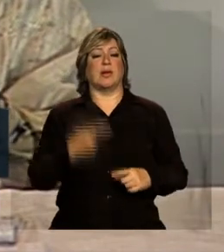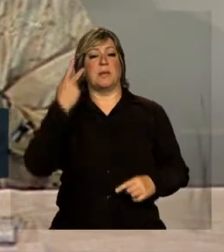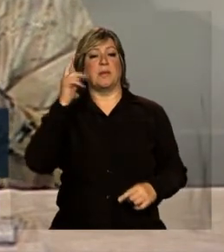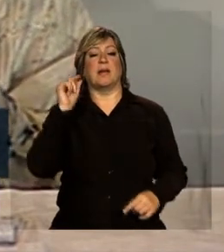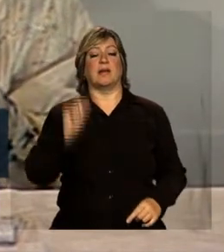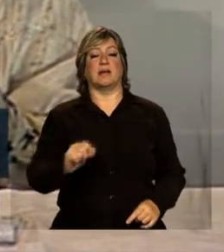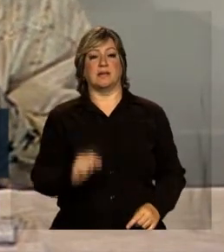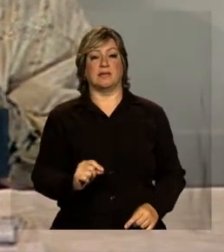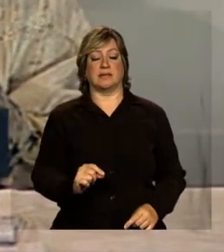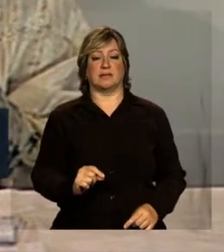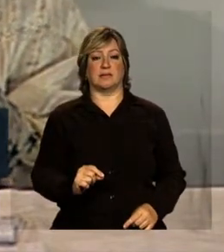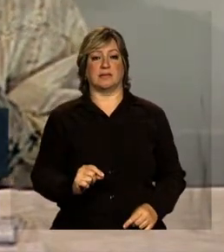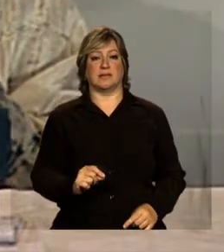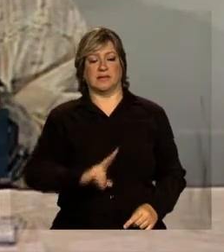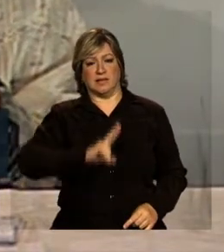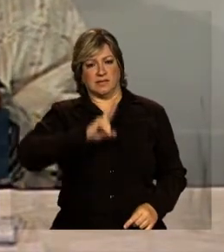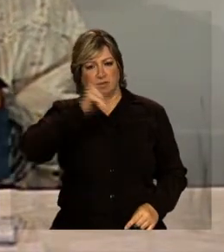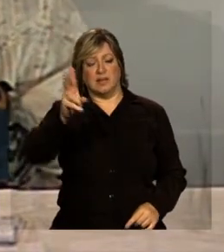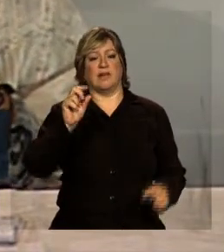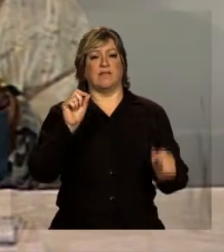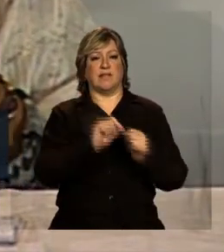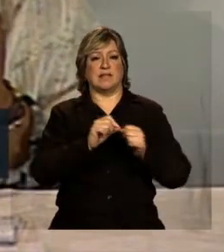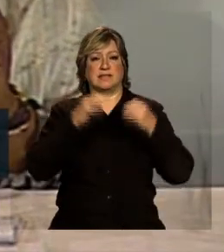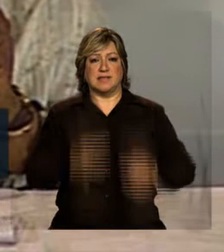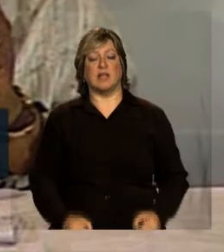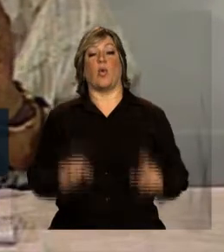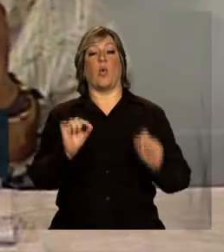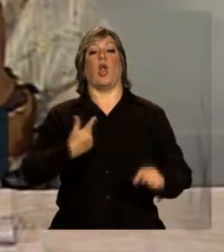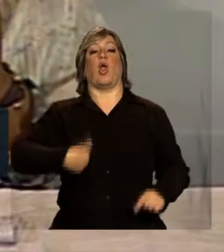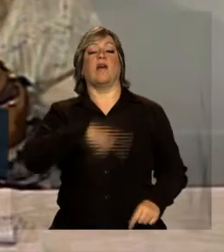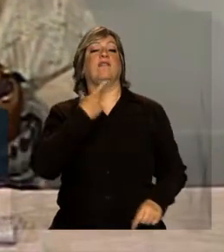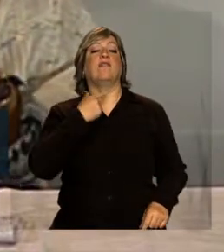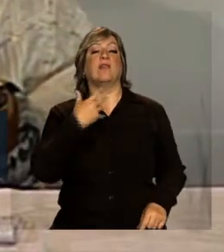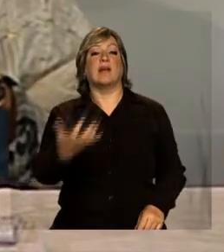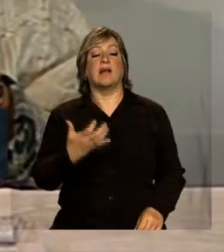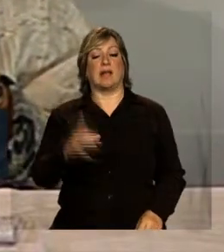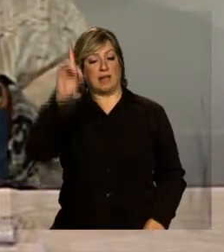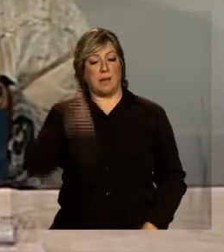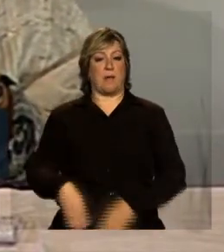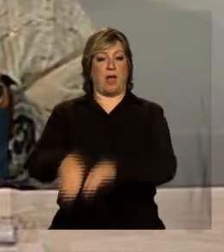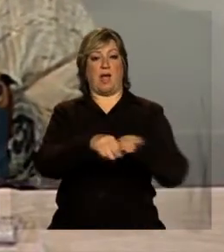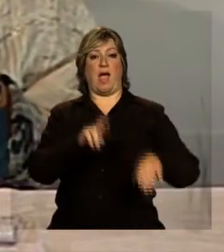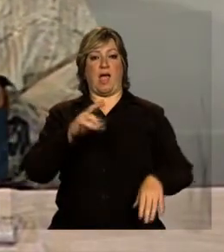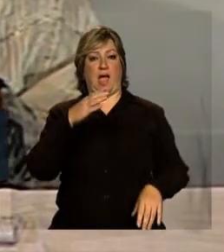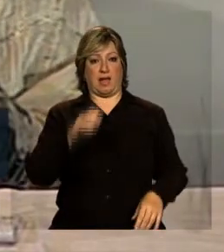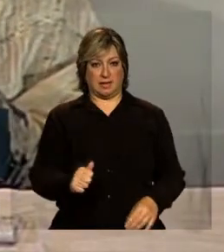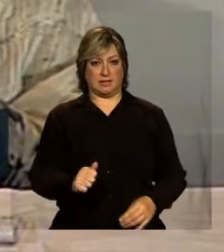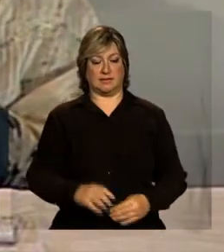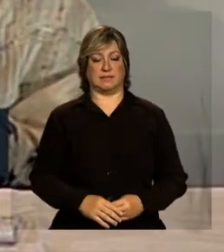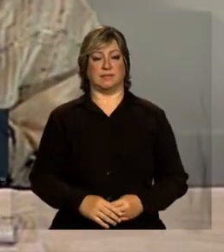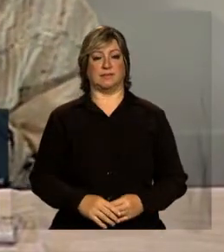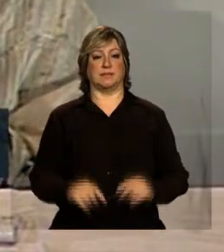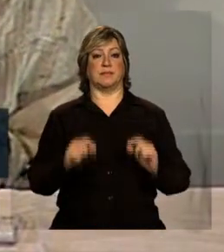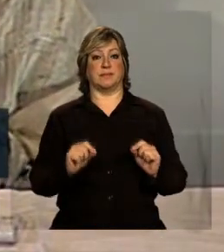radicalizar naquilo que a gente gostaria que fosse, efetivamente, uma democracia racial.